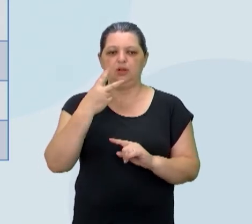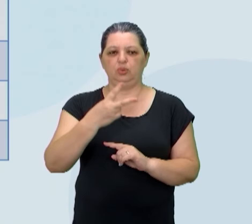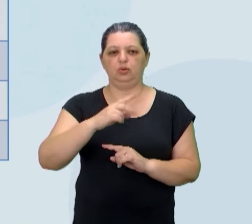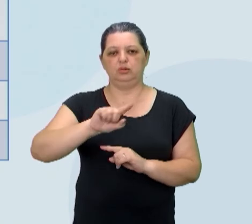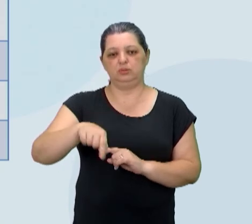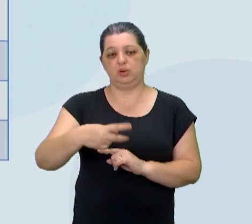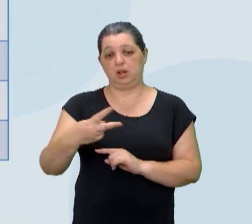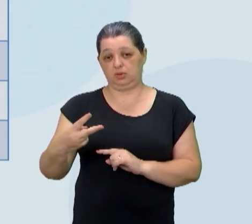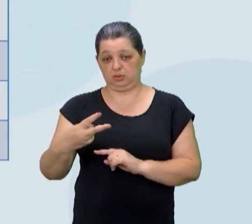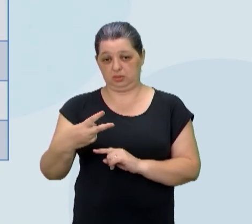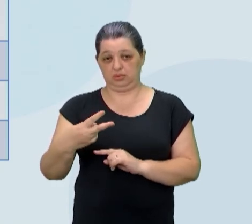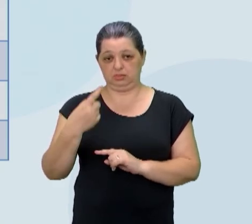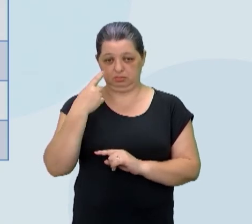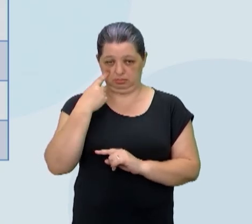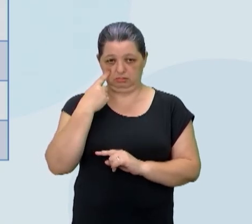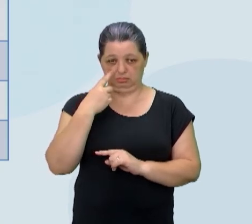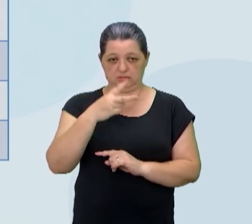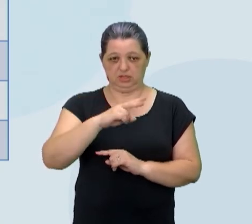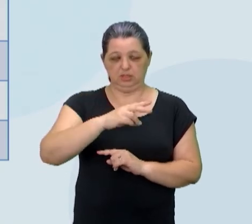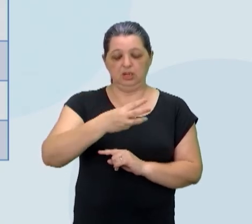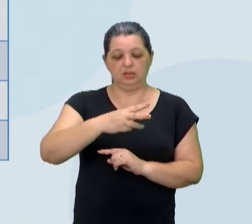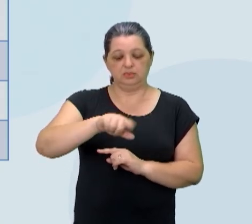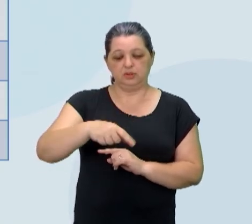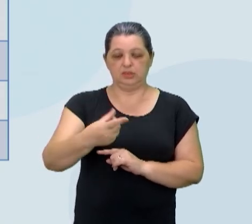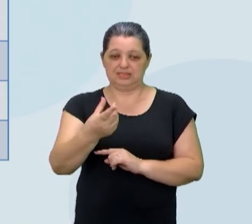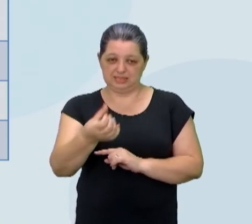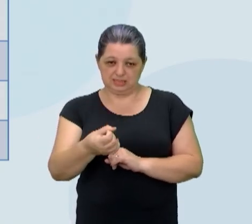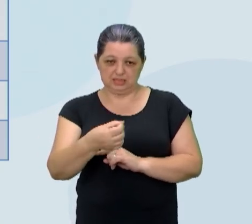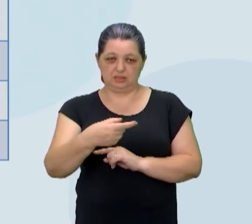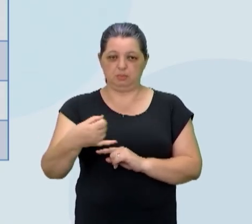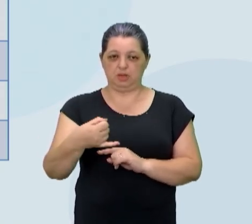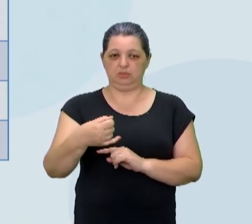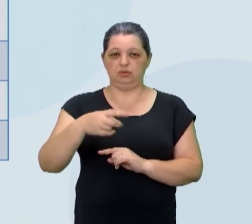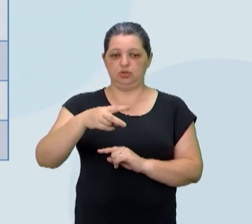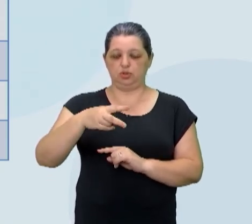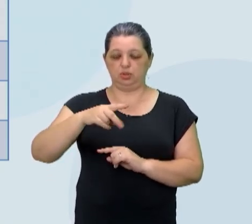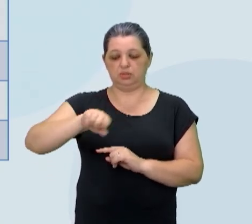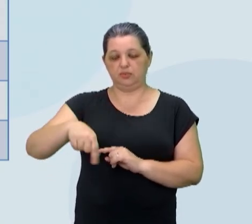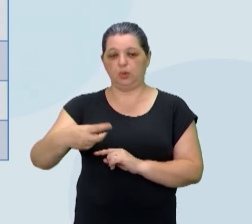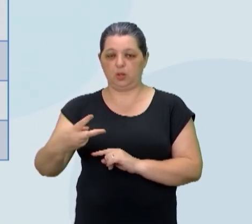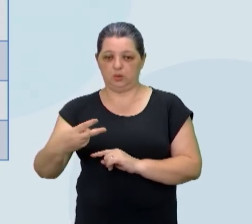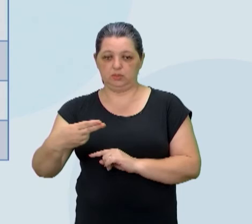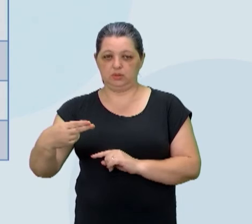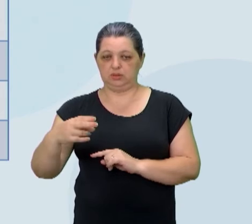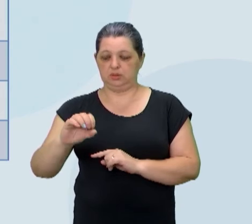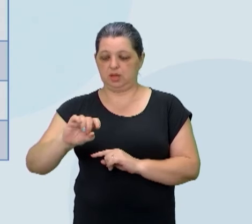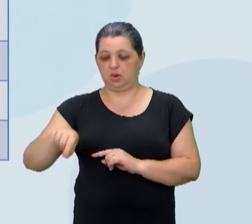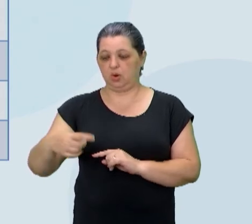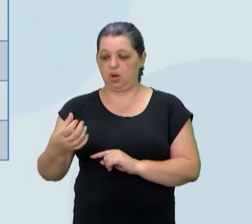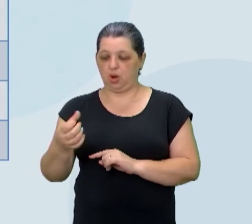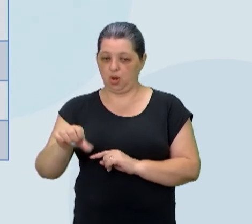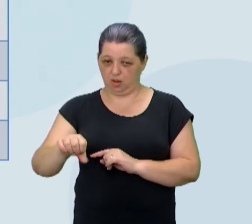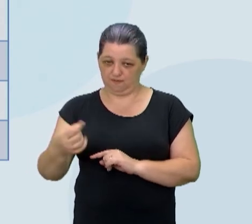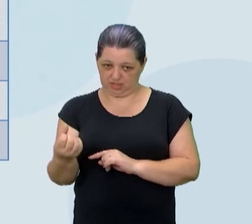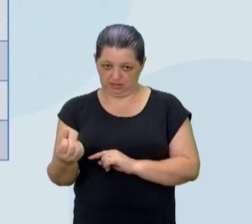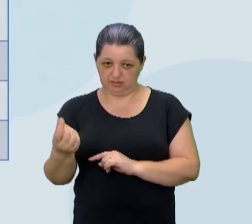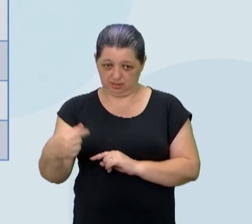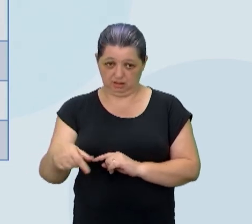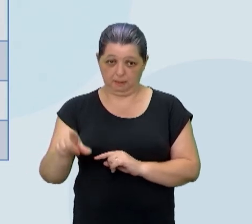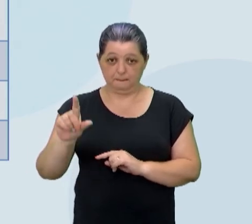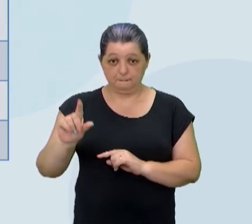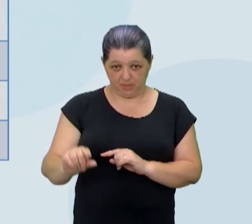2,2. 3,16 menos 2,2 dá o valor de 0,96, que é abaixo de